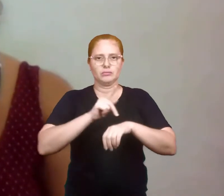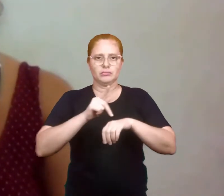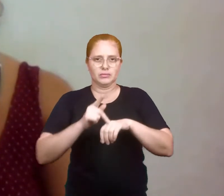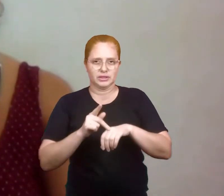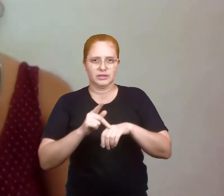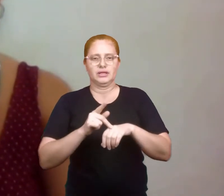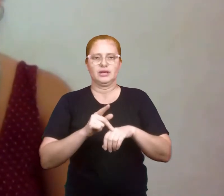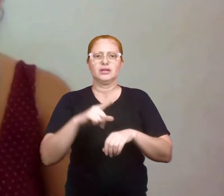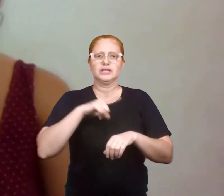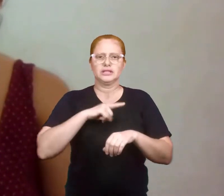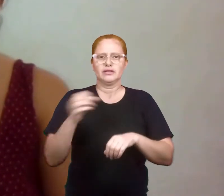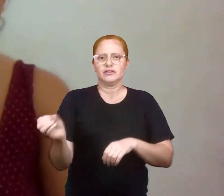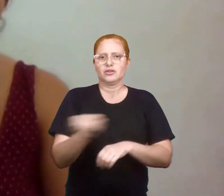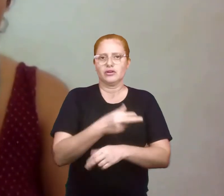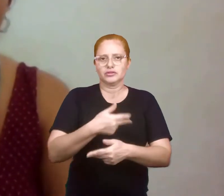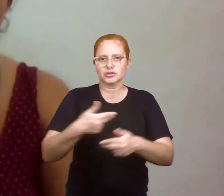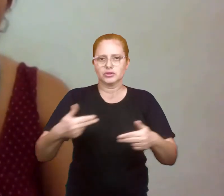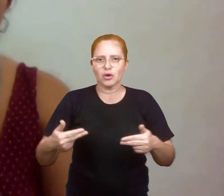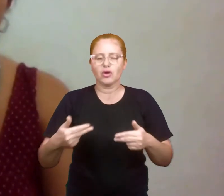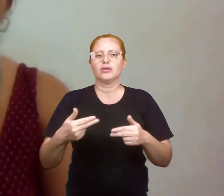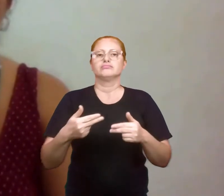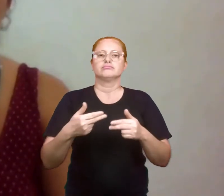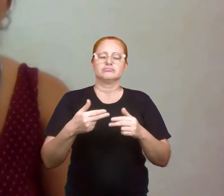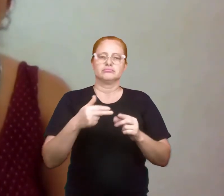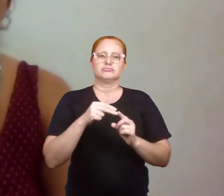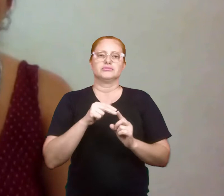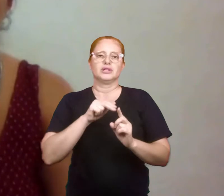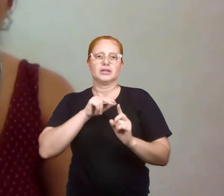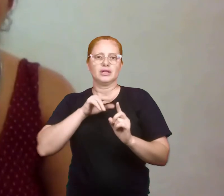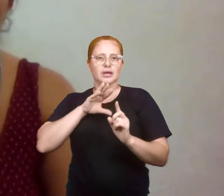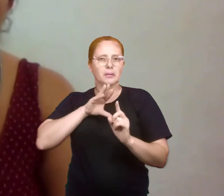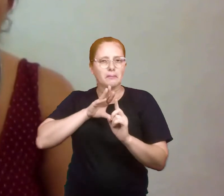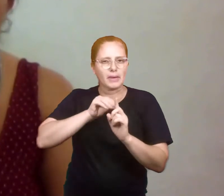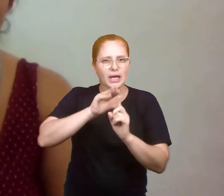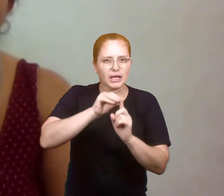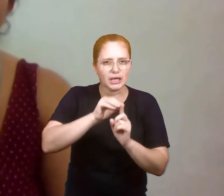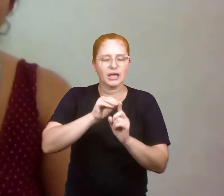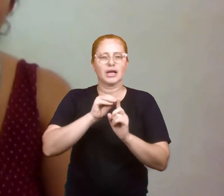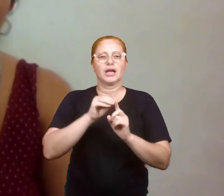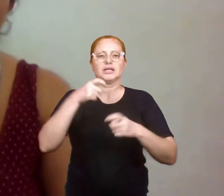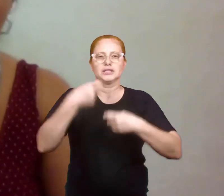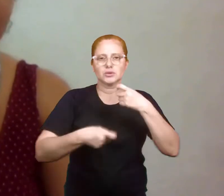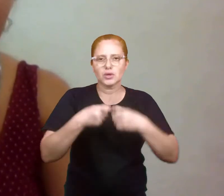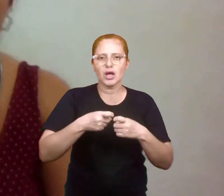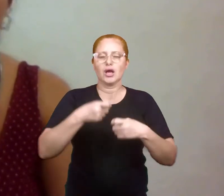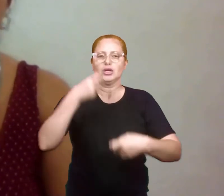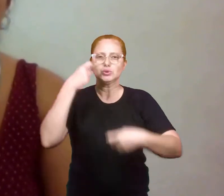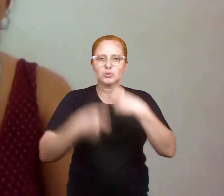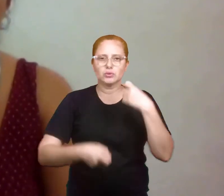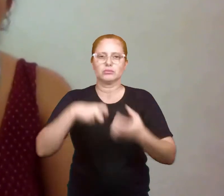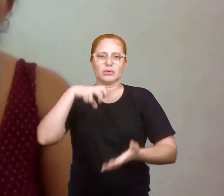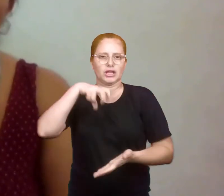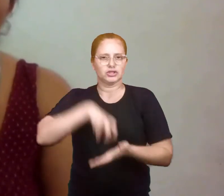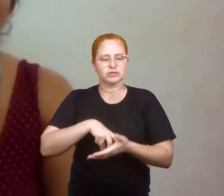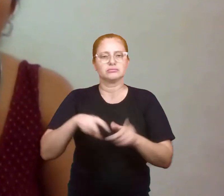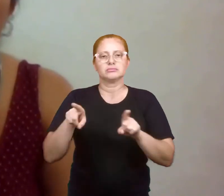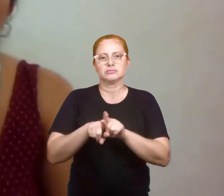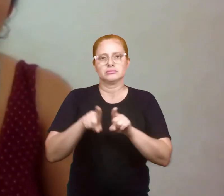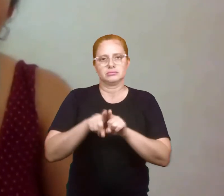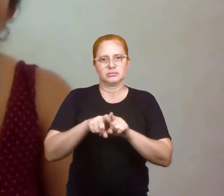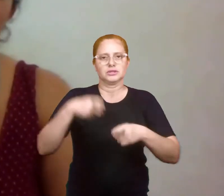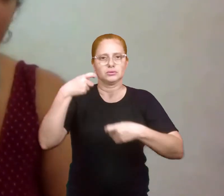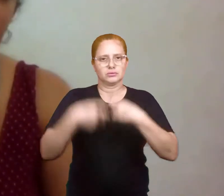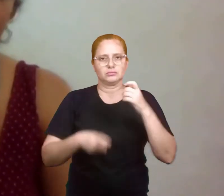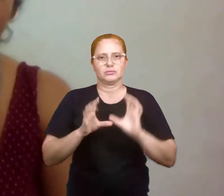diversas inovações, como a importunação sexual, a questão do estupro corretivo e também